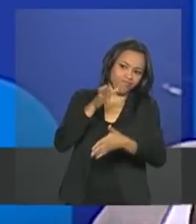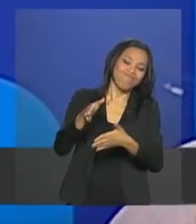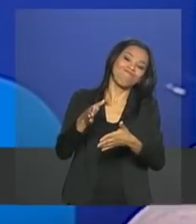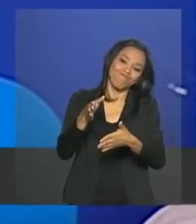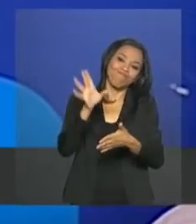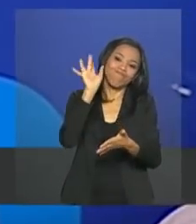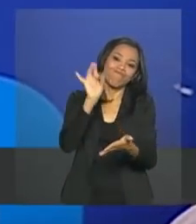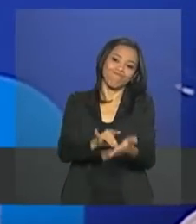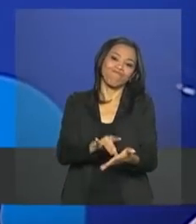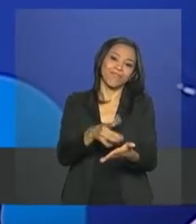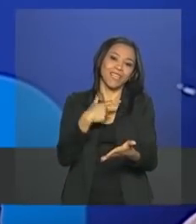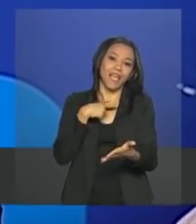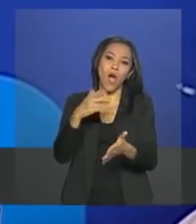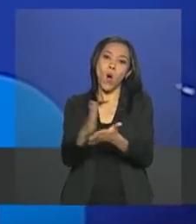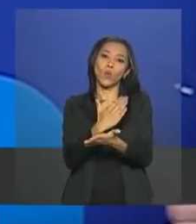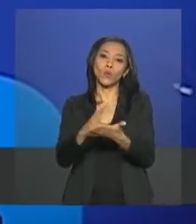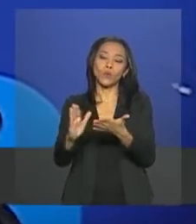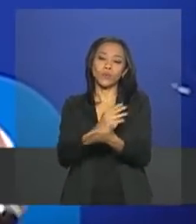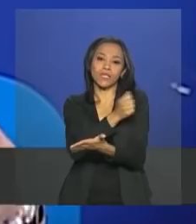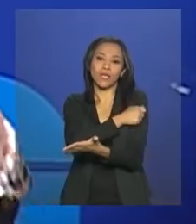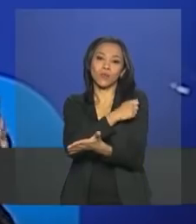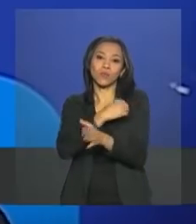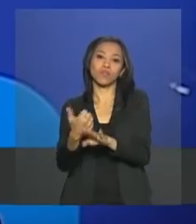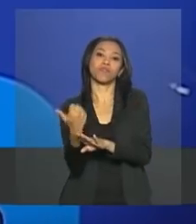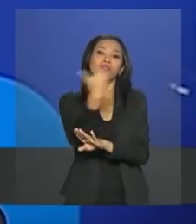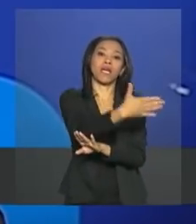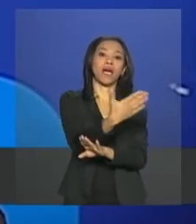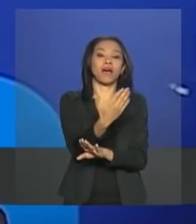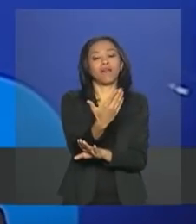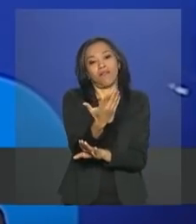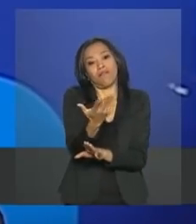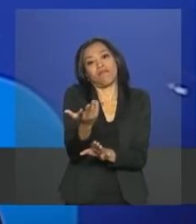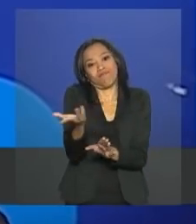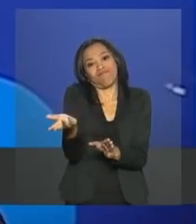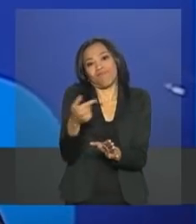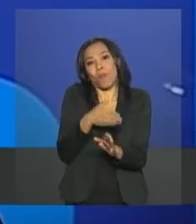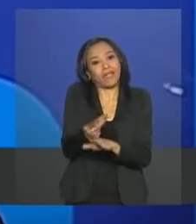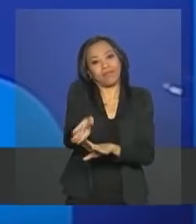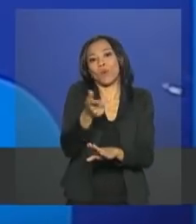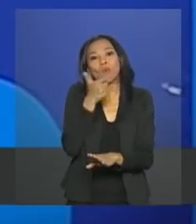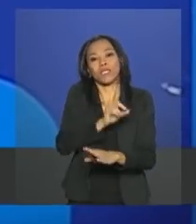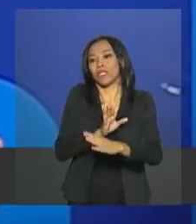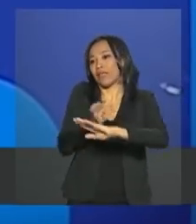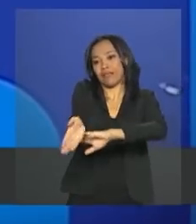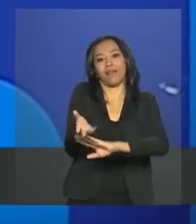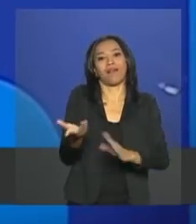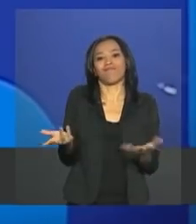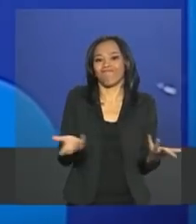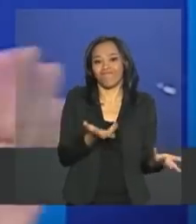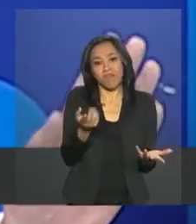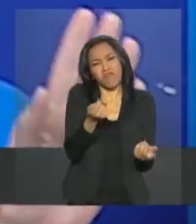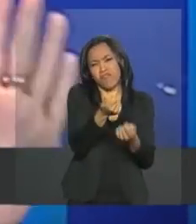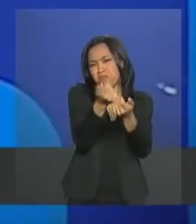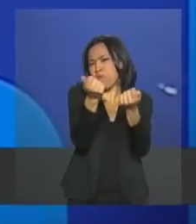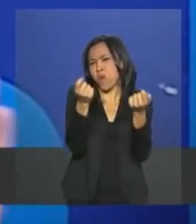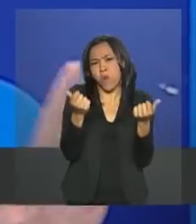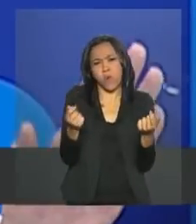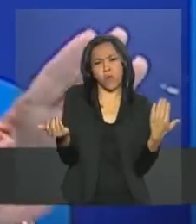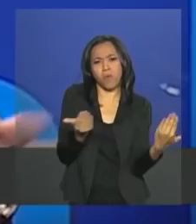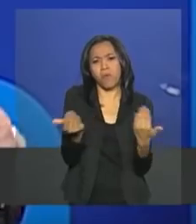carrefour por um minuto por décimos de minutos e entendeu mas de fato pouquíssimos em relação a anos